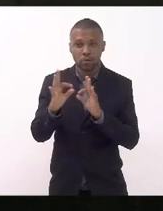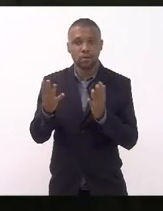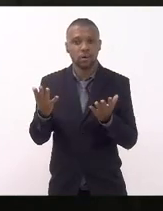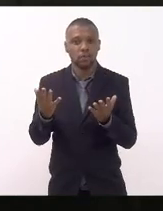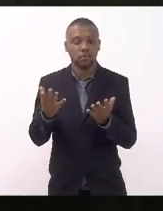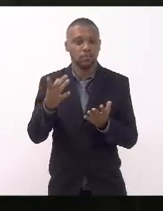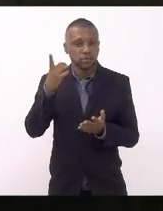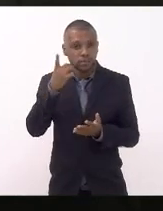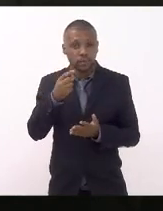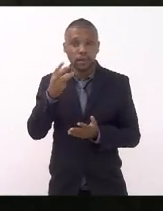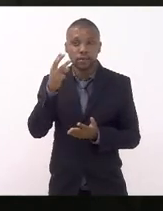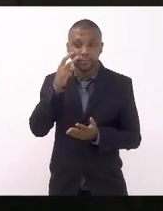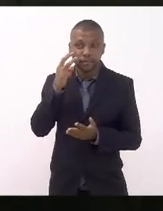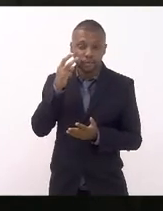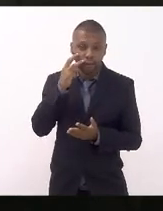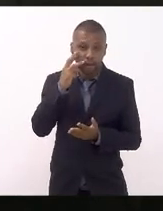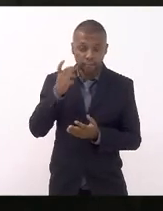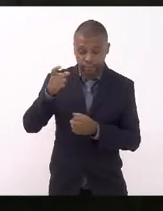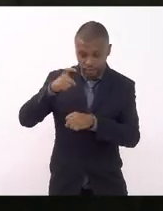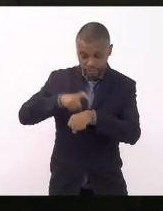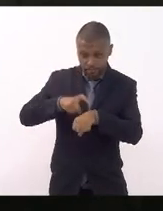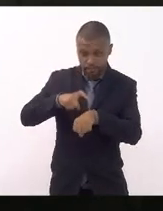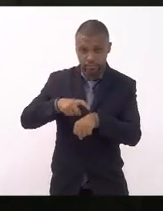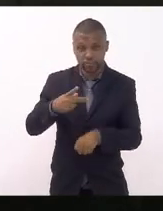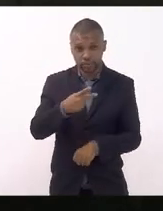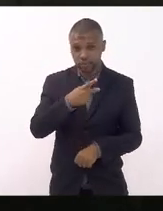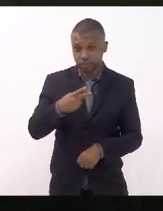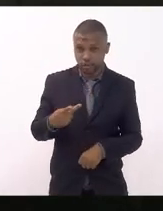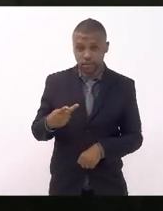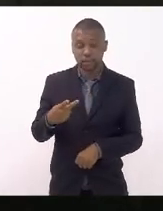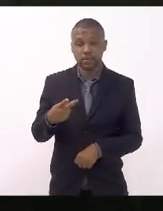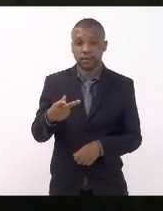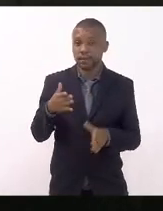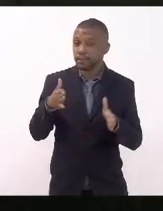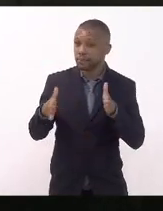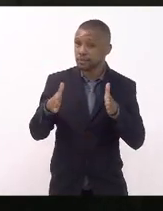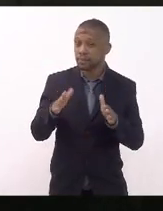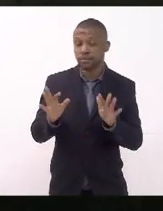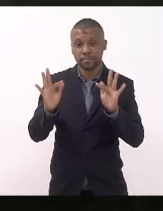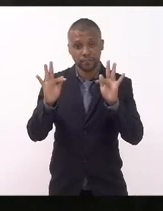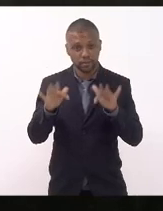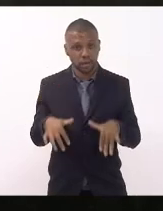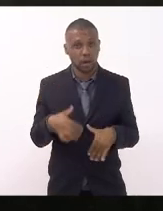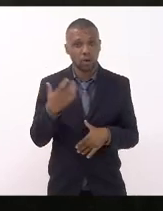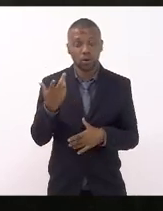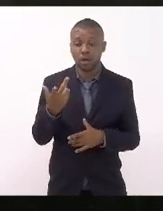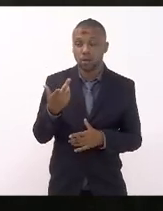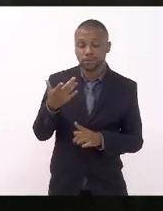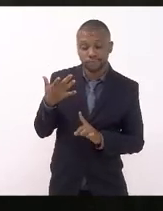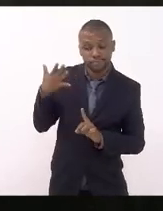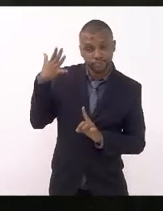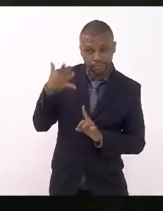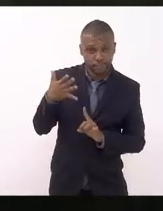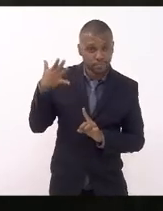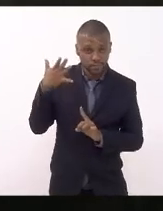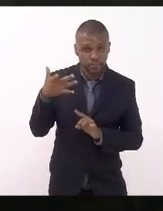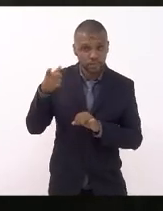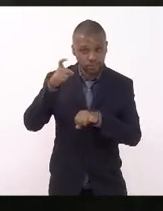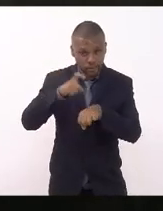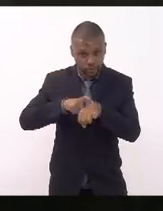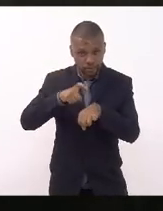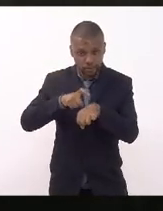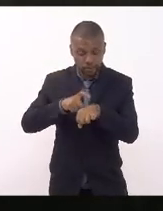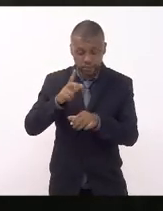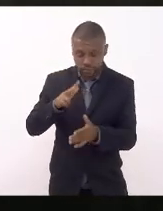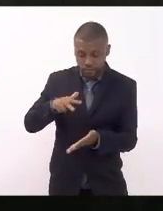deputado Valdeque Carneiro, que ora preside esse expediente final. Faço uso da palavra nesse momento